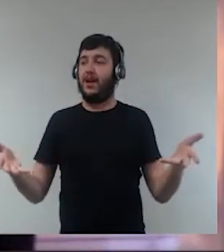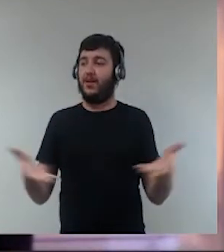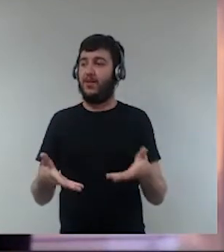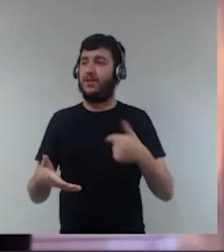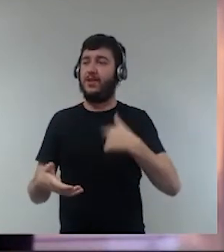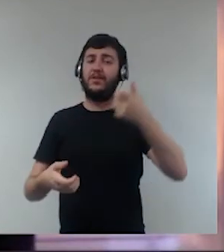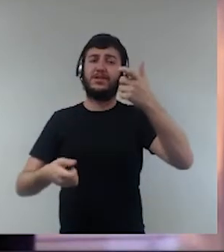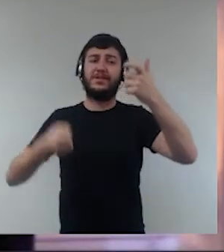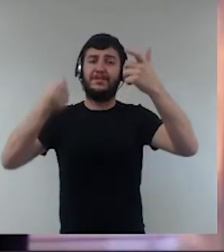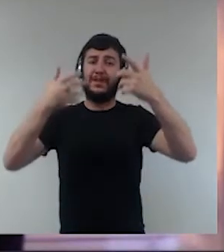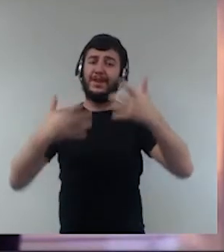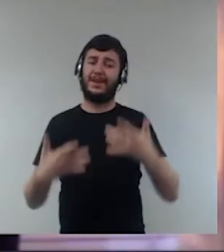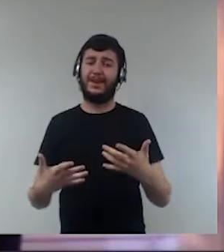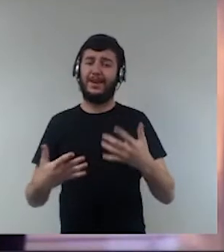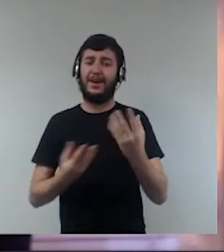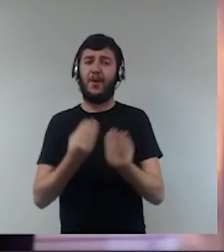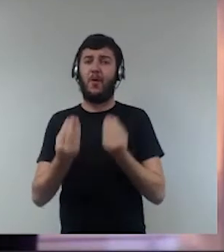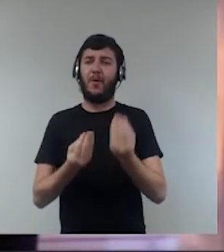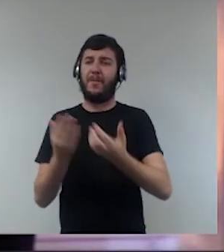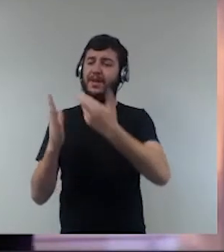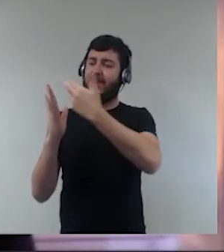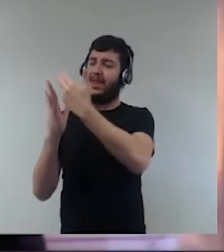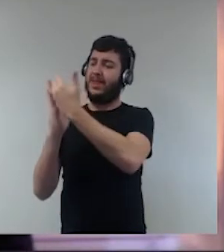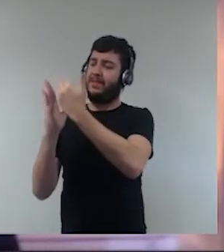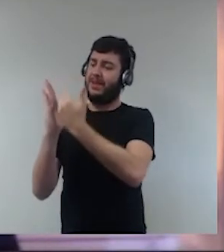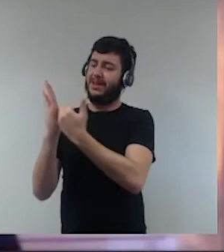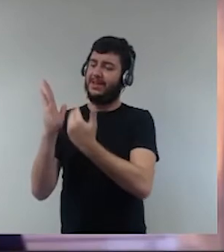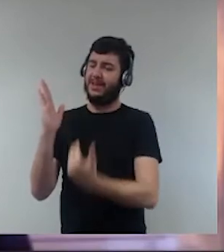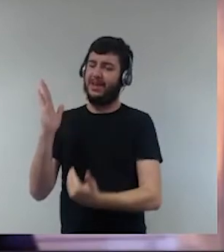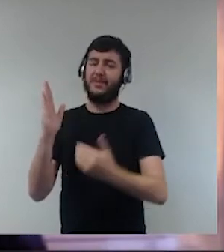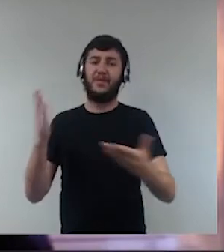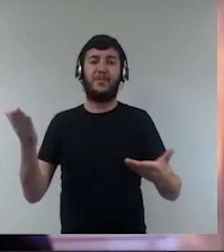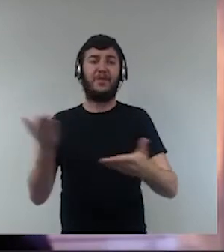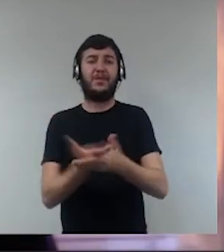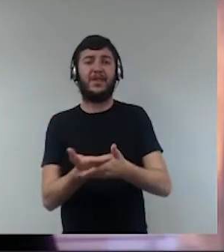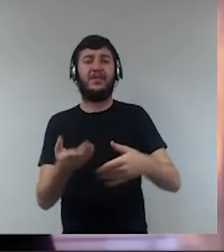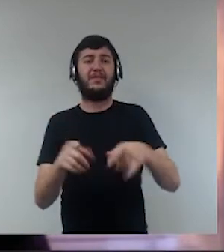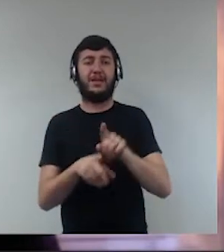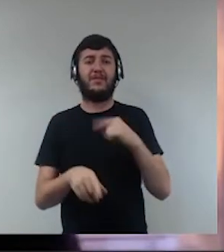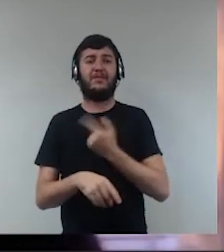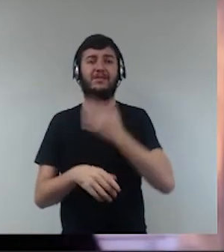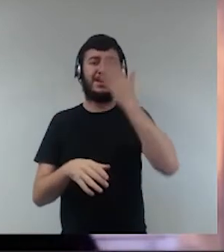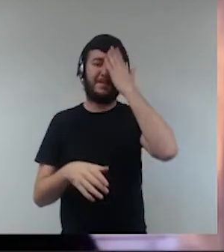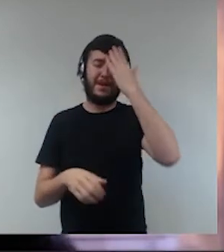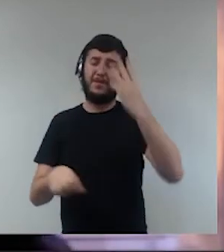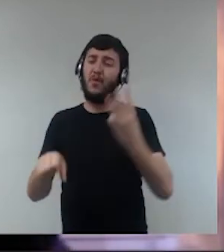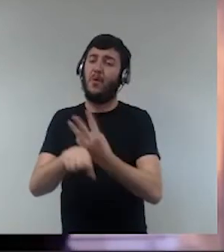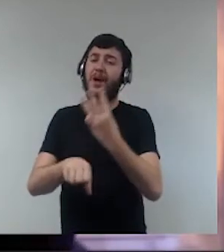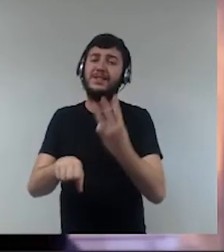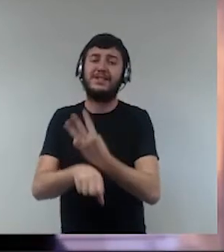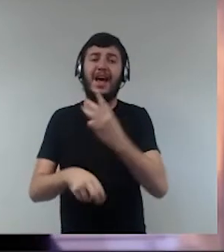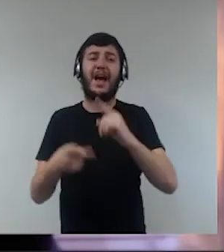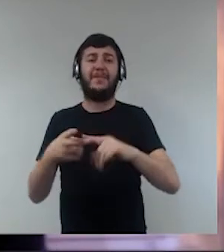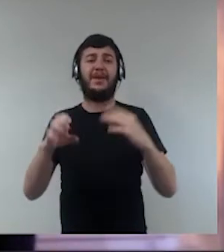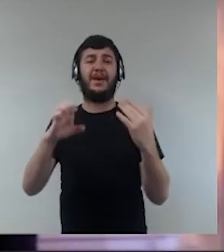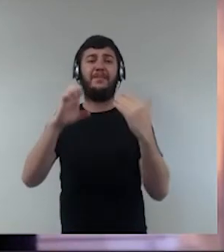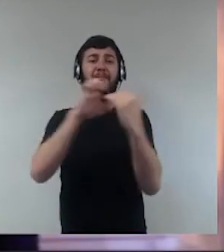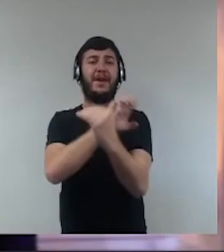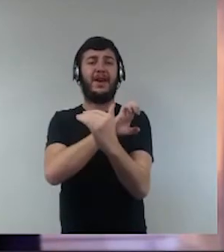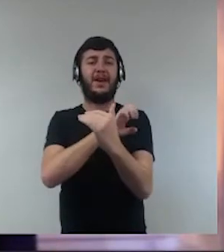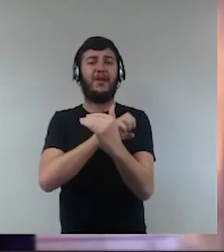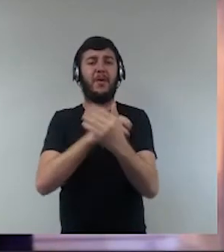ficam os princípios processuais? Essas outras formas de comunicação processual, WhatsApp, e-mail, isso prejudica os